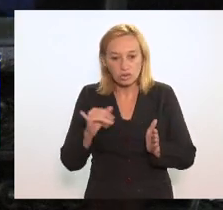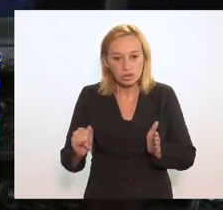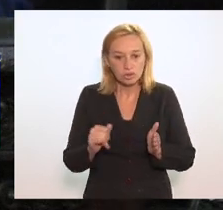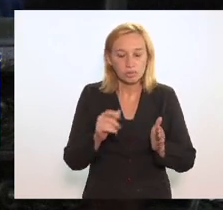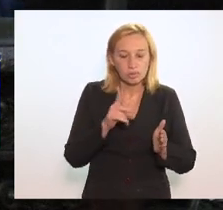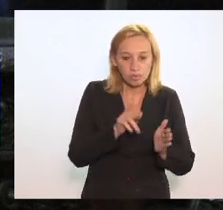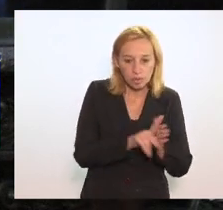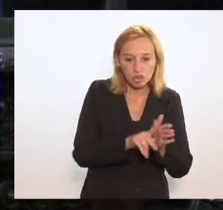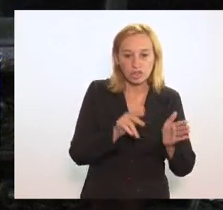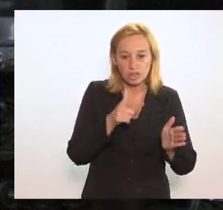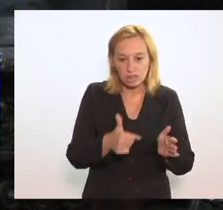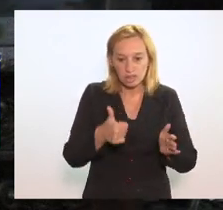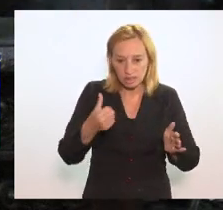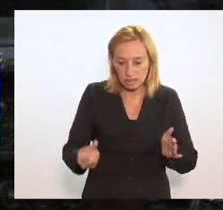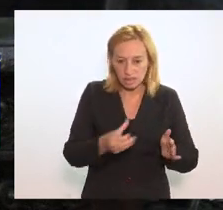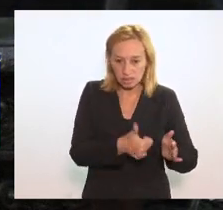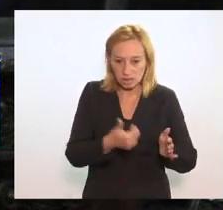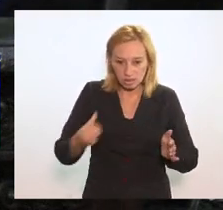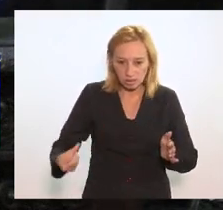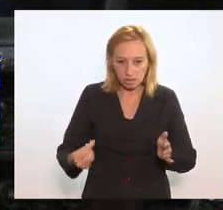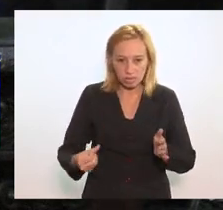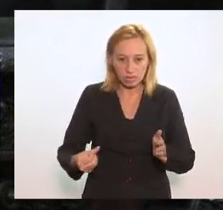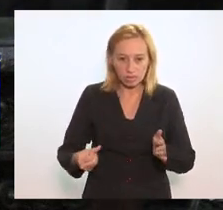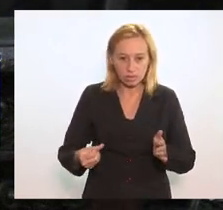lei 1658/2019.